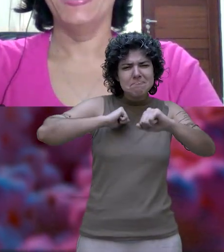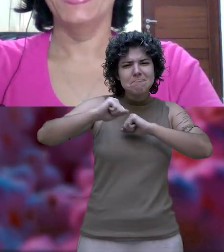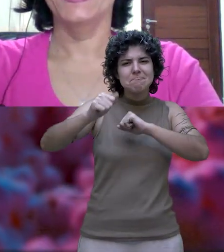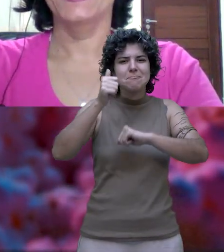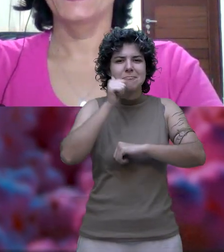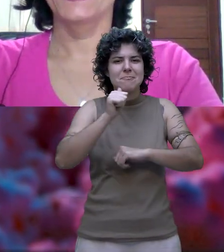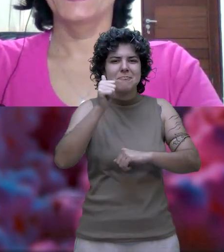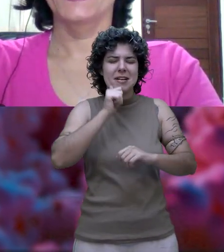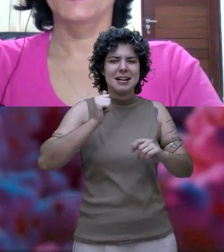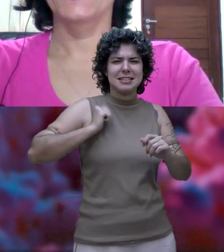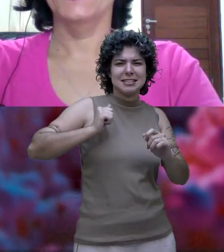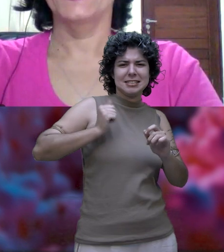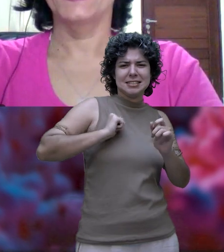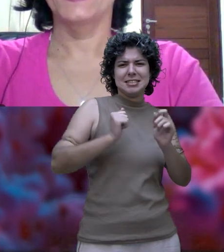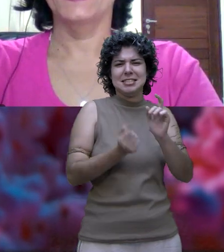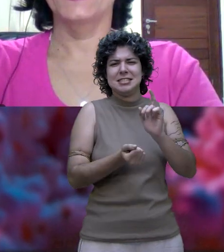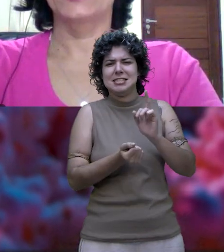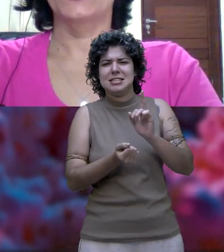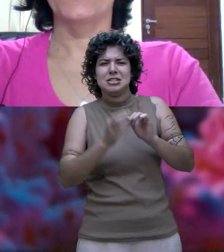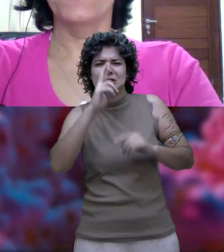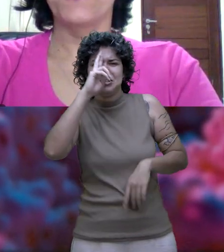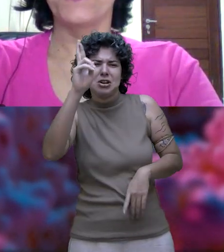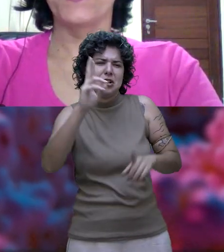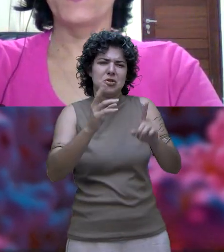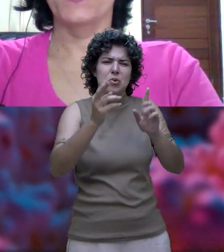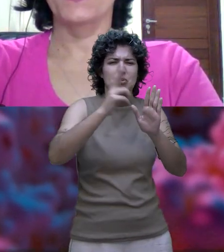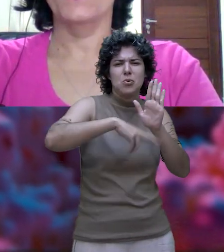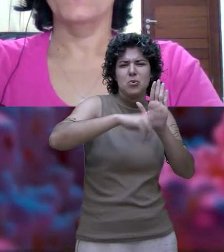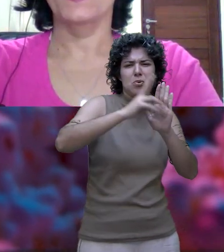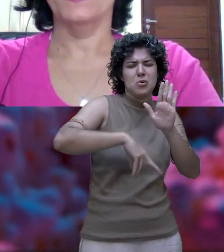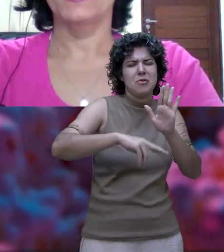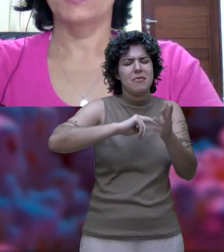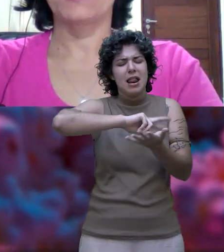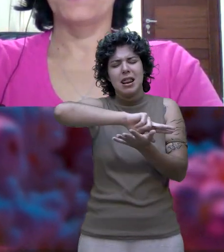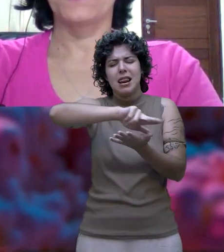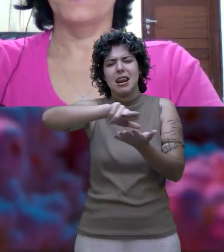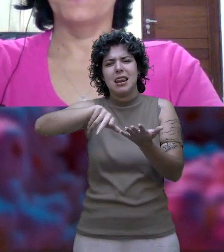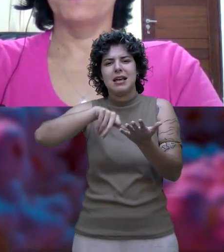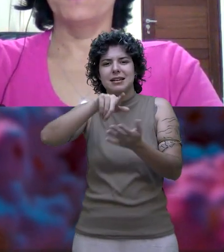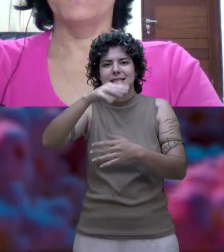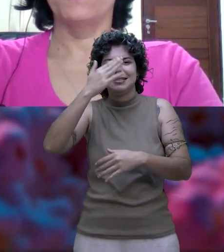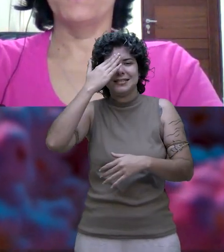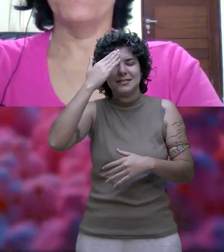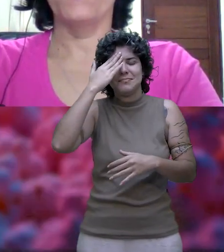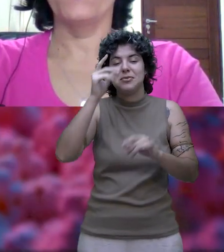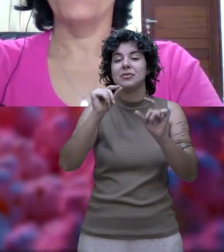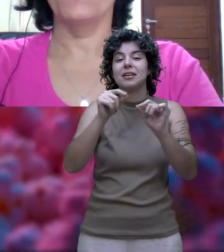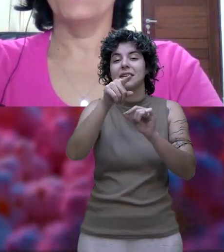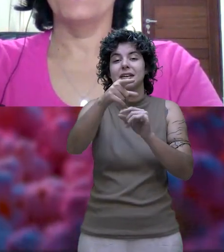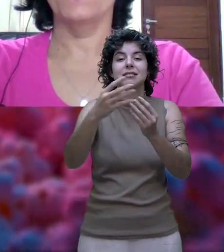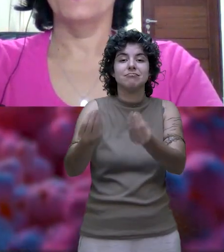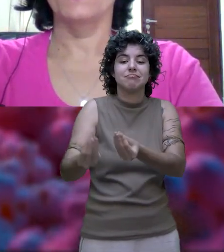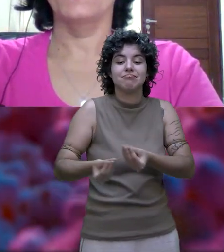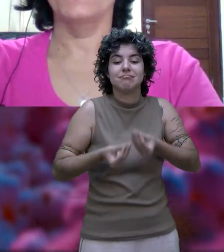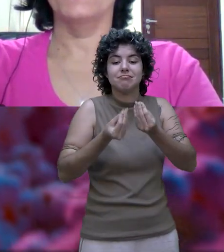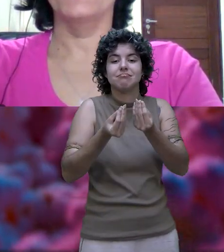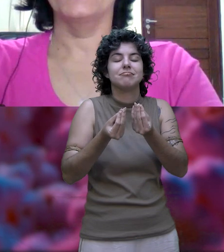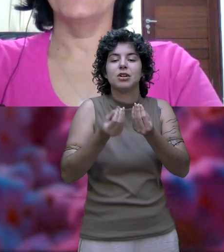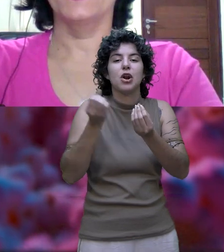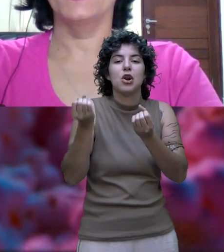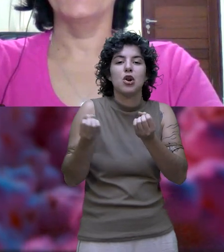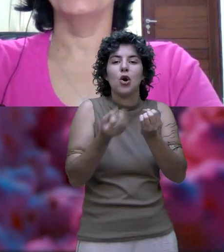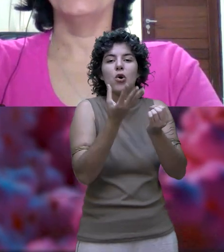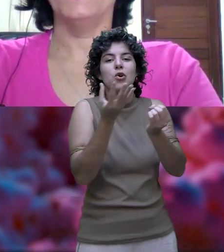é diretora, é roteirista, ela é um monte de coisa e a gente vai querer saber o que ela tem aqui trazendo, o que ela vem trazendo, o que tem de